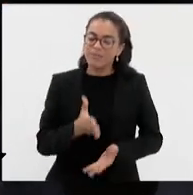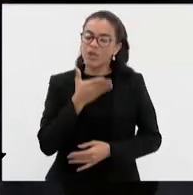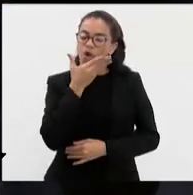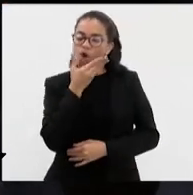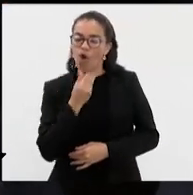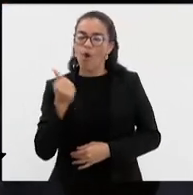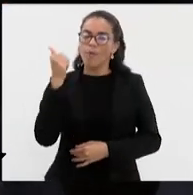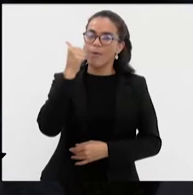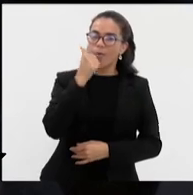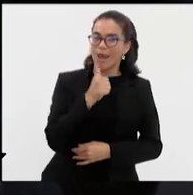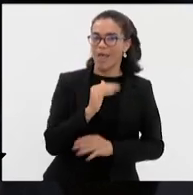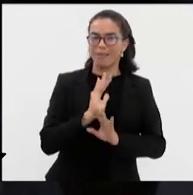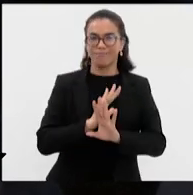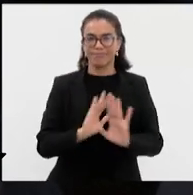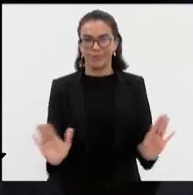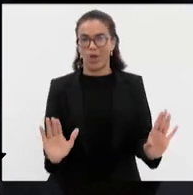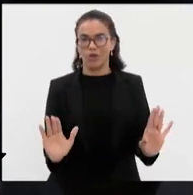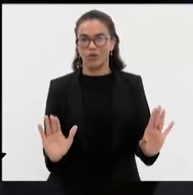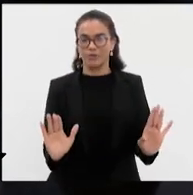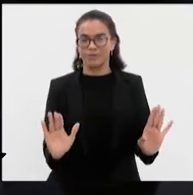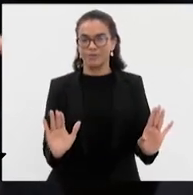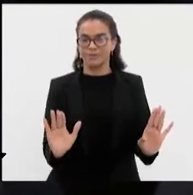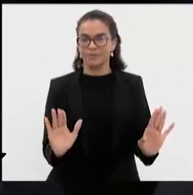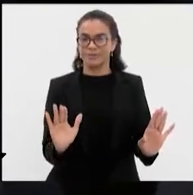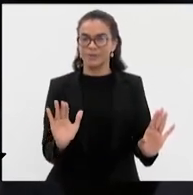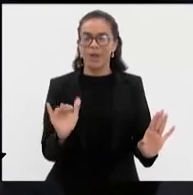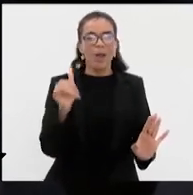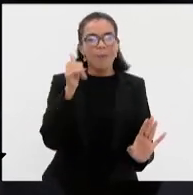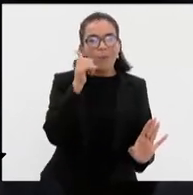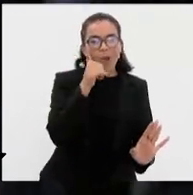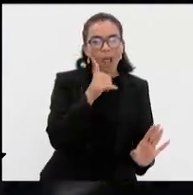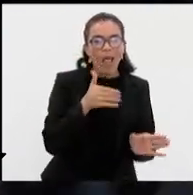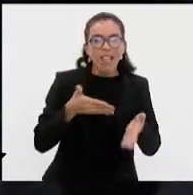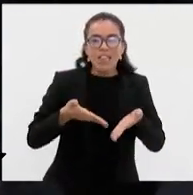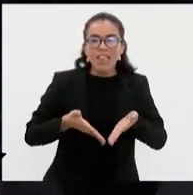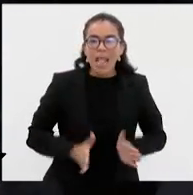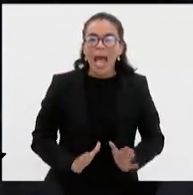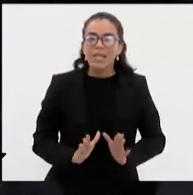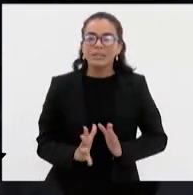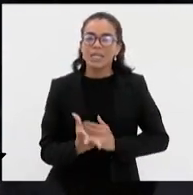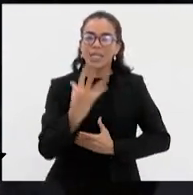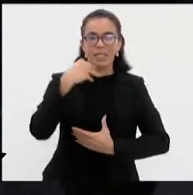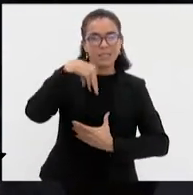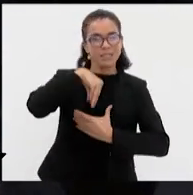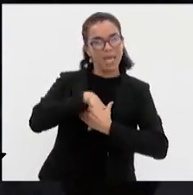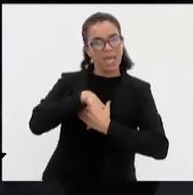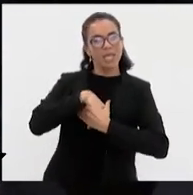sexo biológico de uma pessoa que nasce hermafrodita?